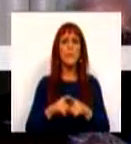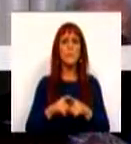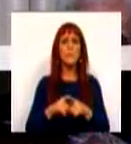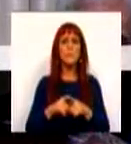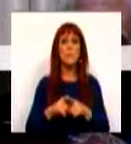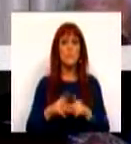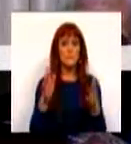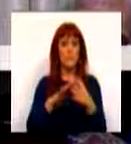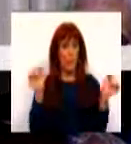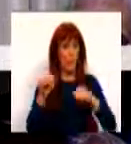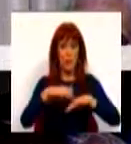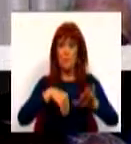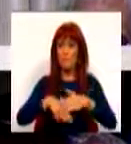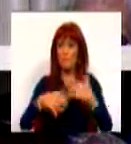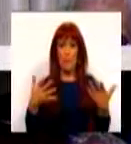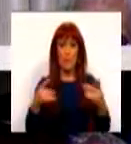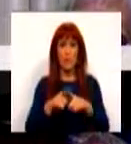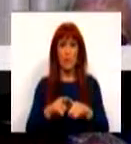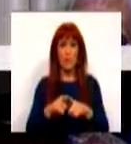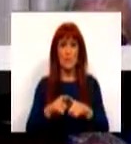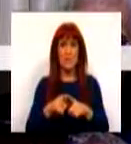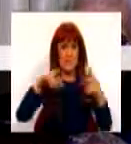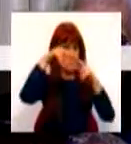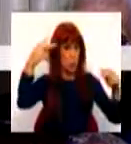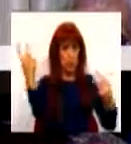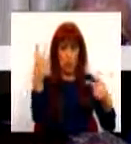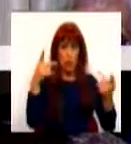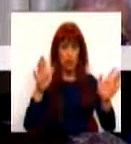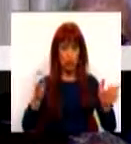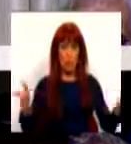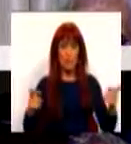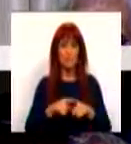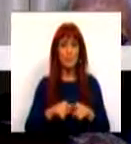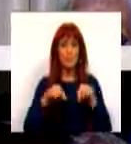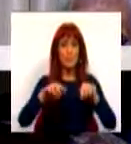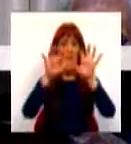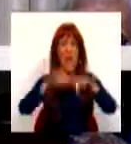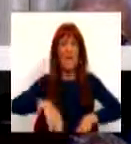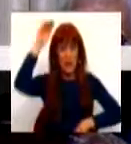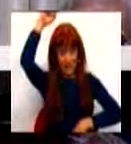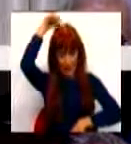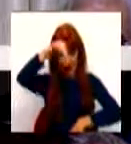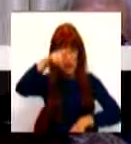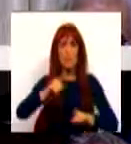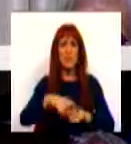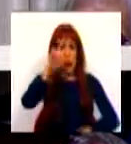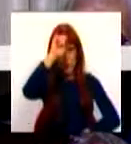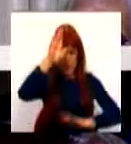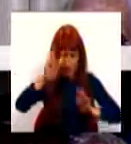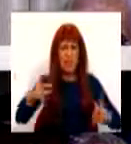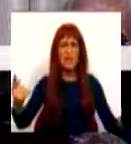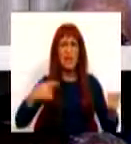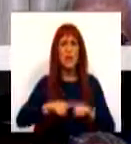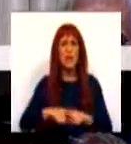do acordo estabelecido pelas essas autarquias envolvidas e que esta Assembleia deve respeitar e que